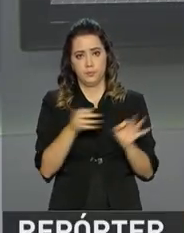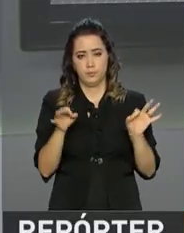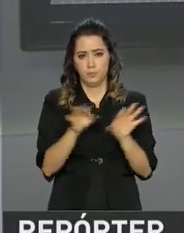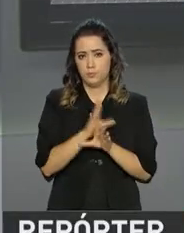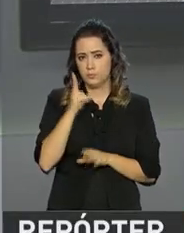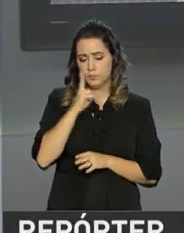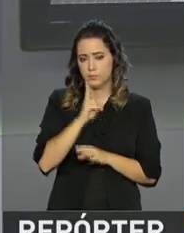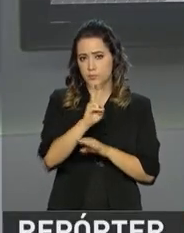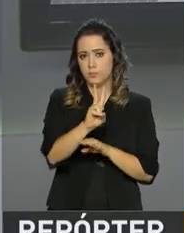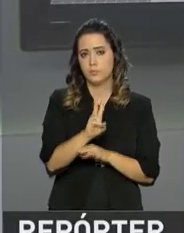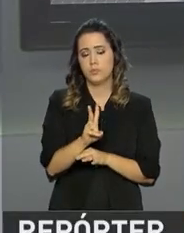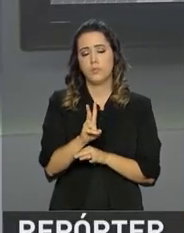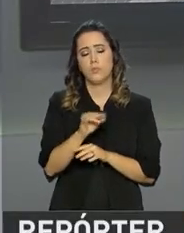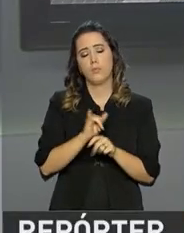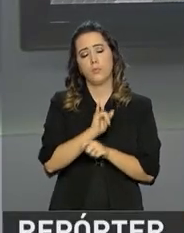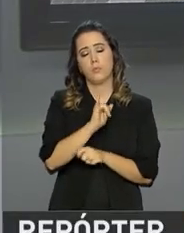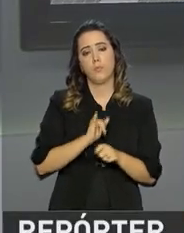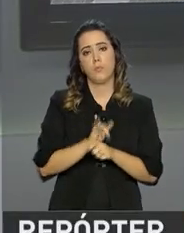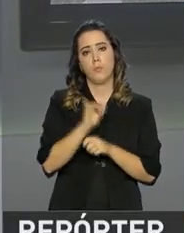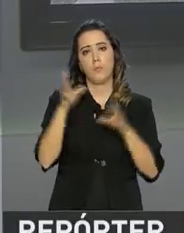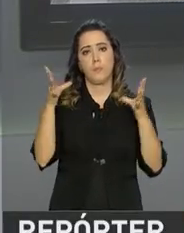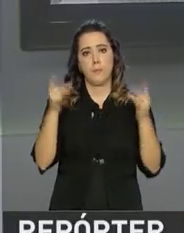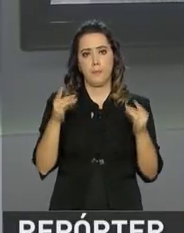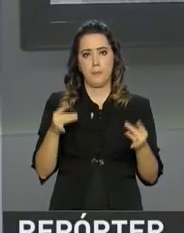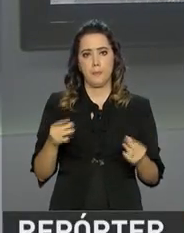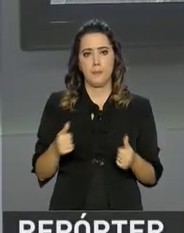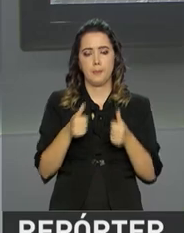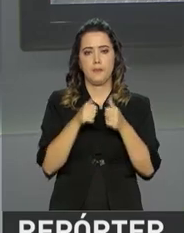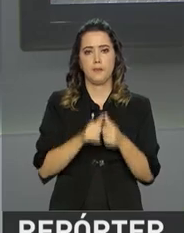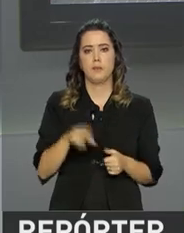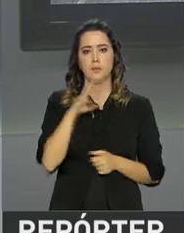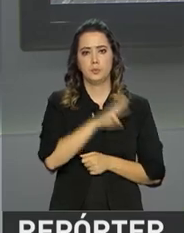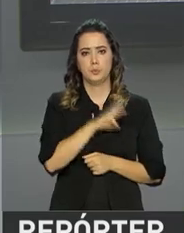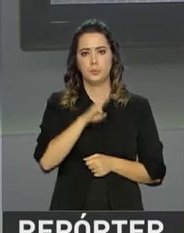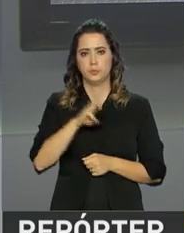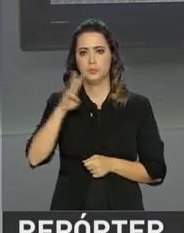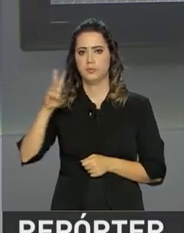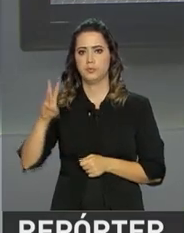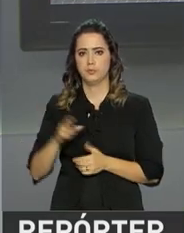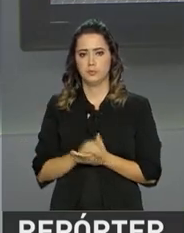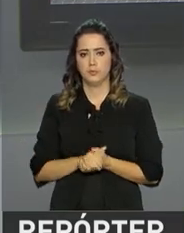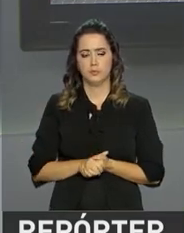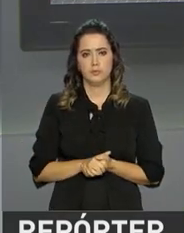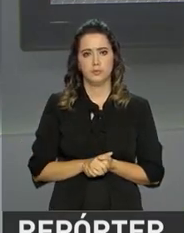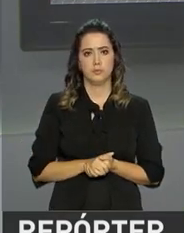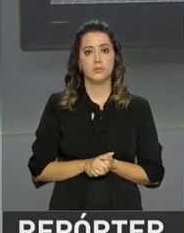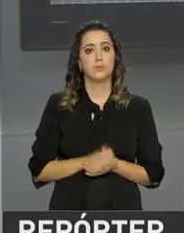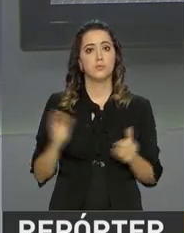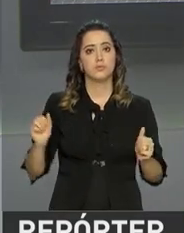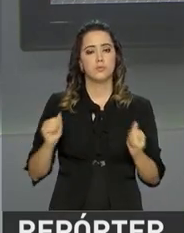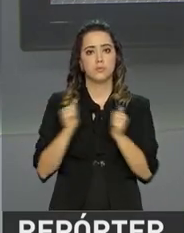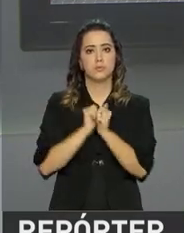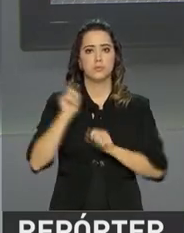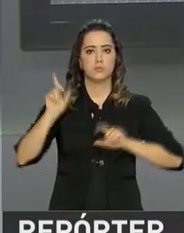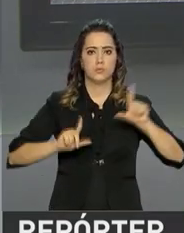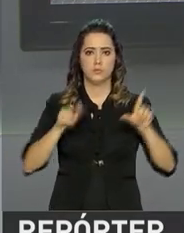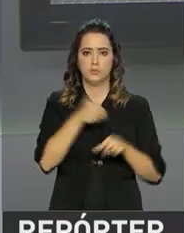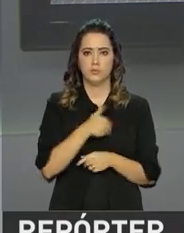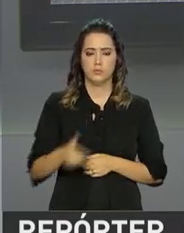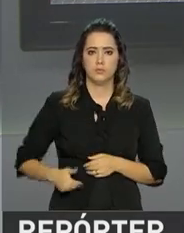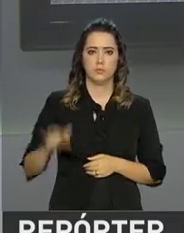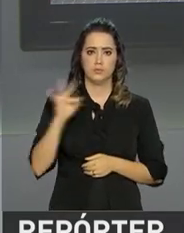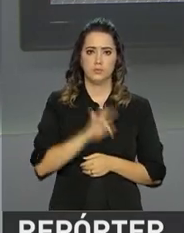rever as reportagens no YouTube e toda a nossa programação também está na página da NBR na internet. Continue com a gente na